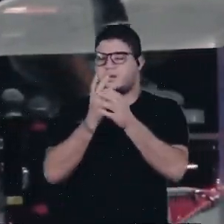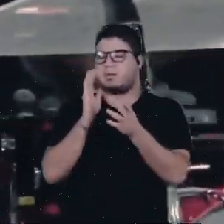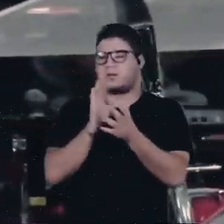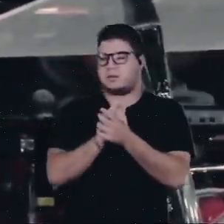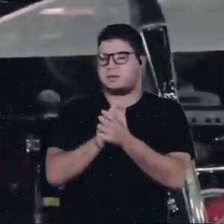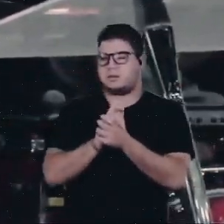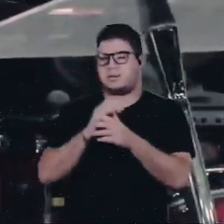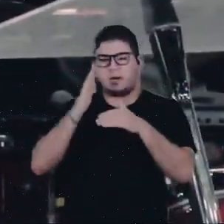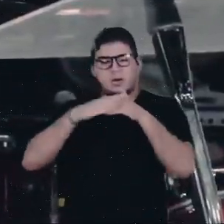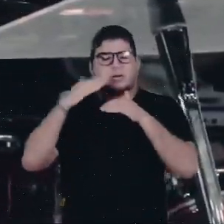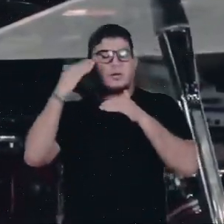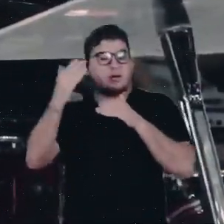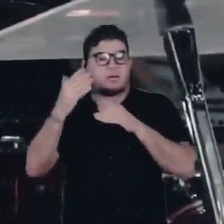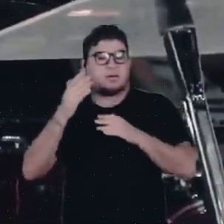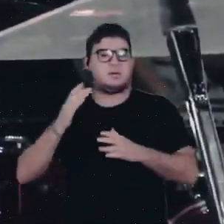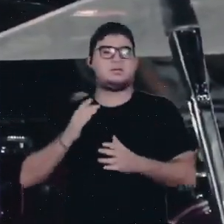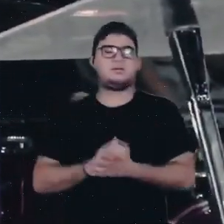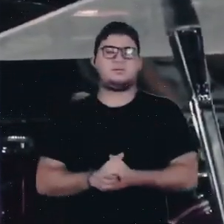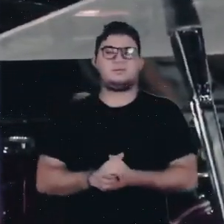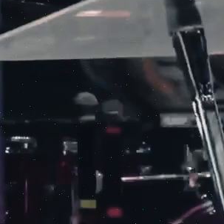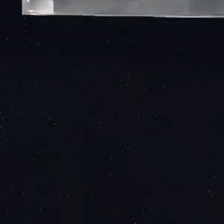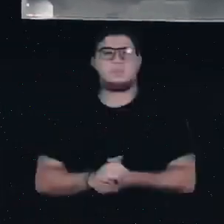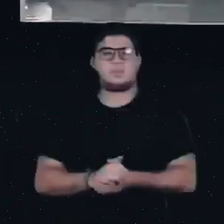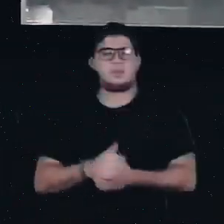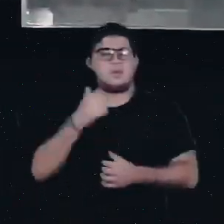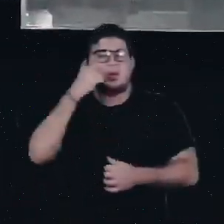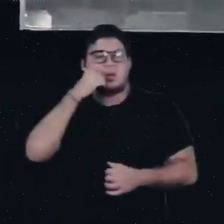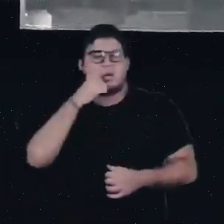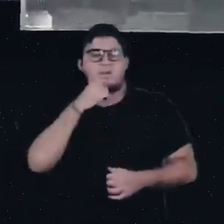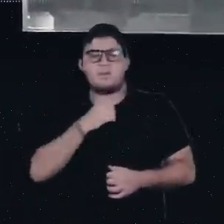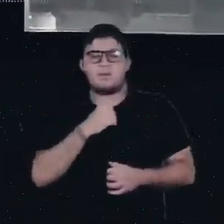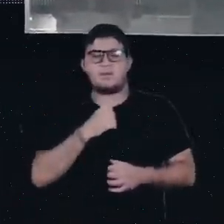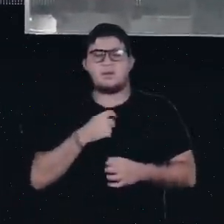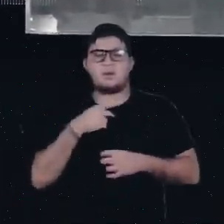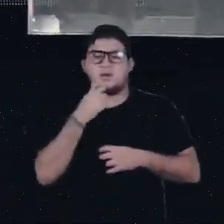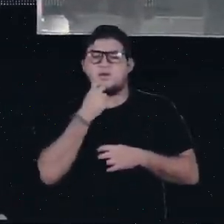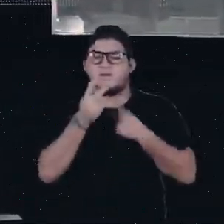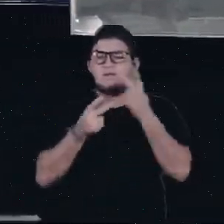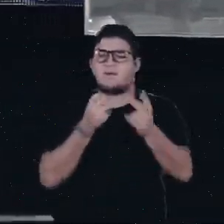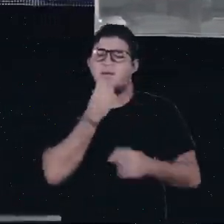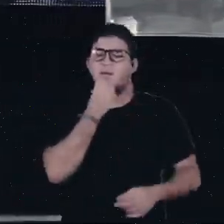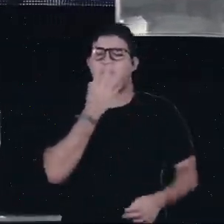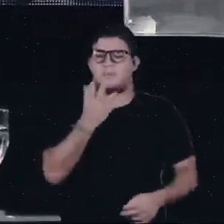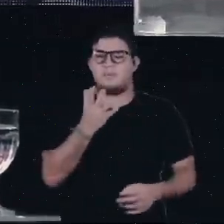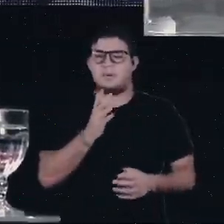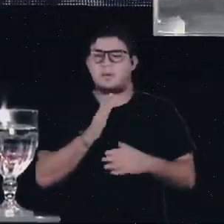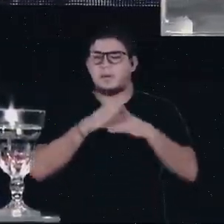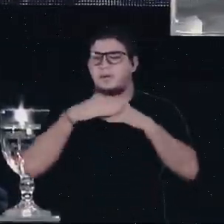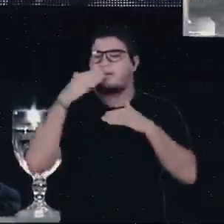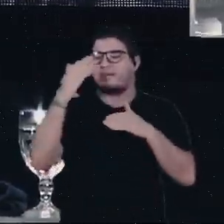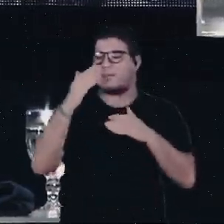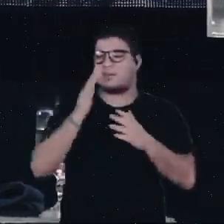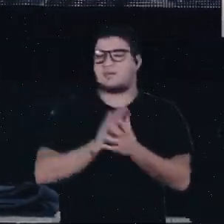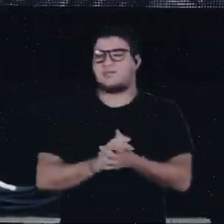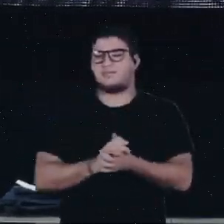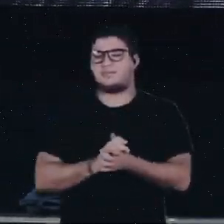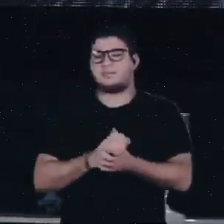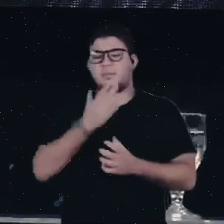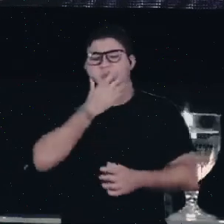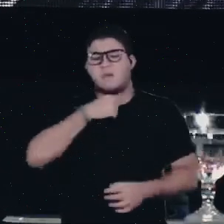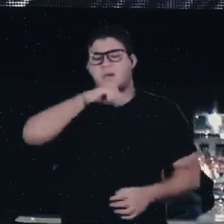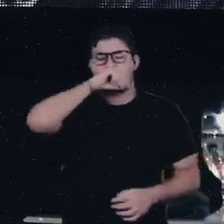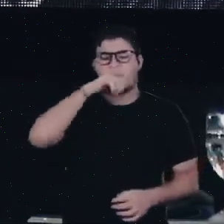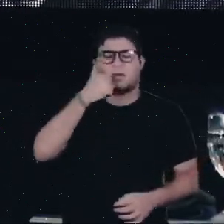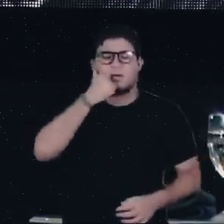mais. Quer ver, mulher? Elogia seu esposo mais. Você quer ver, pais?